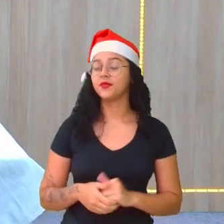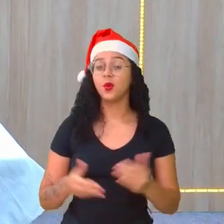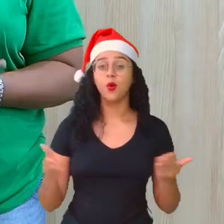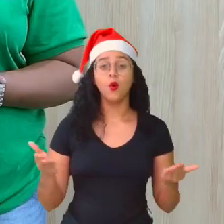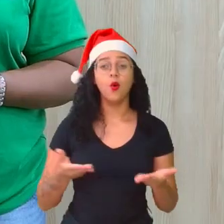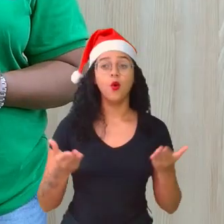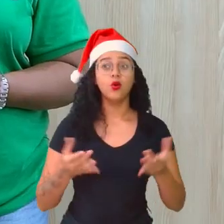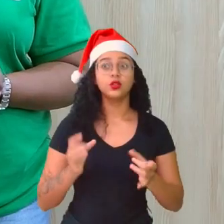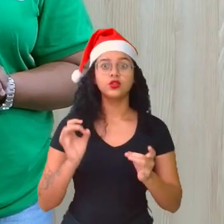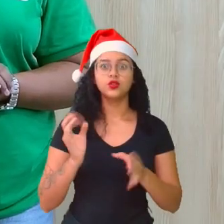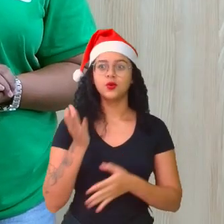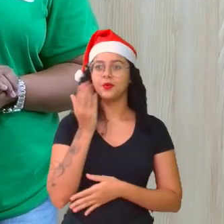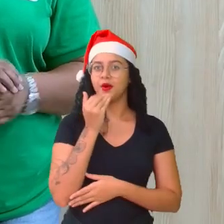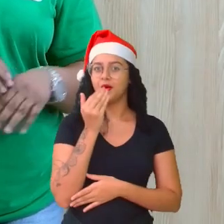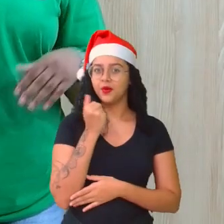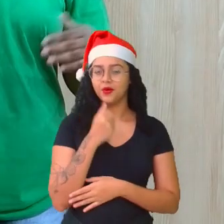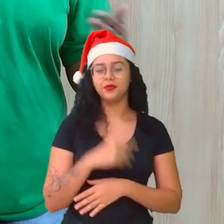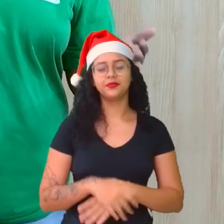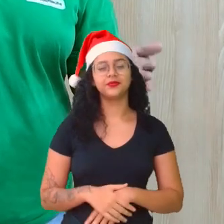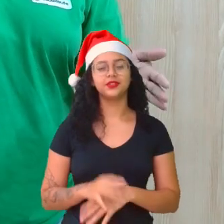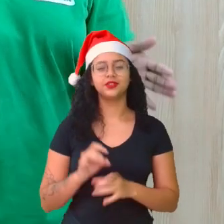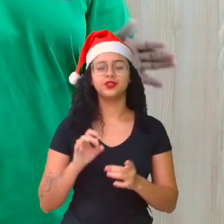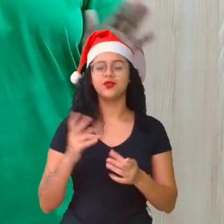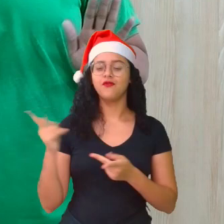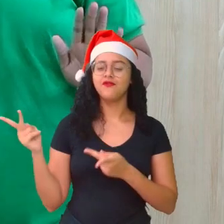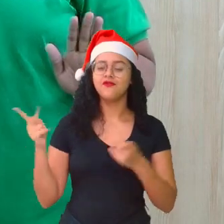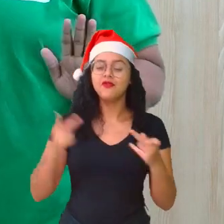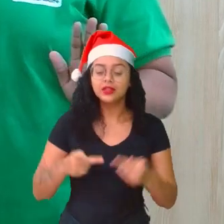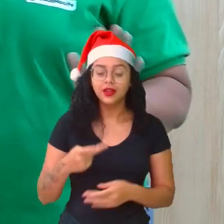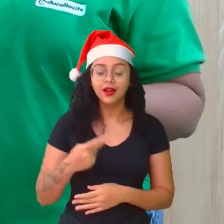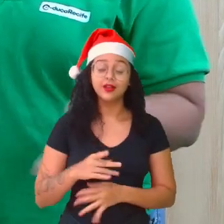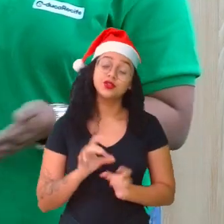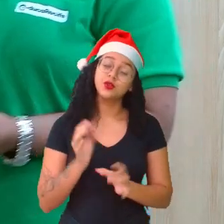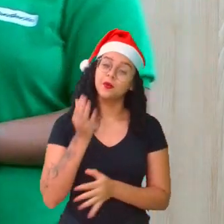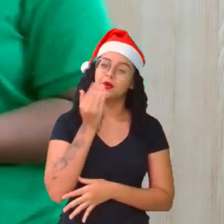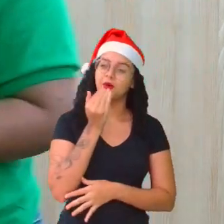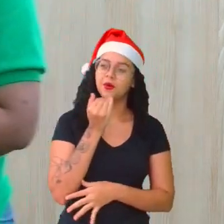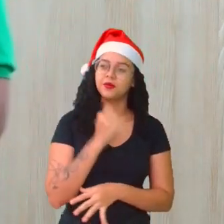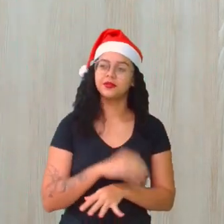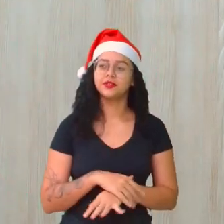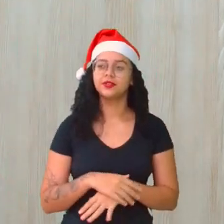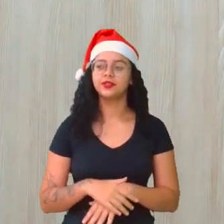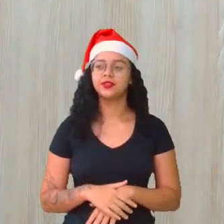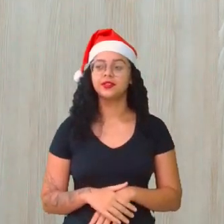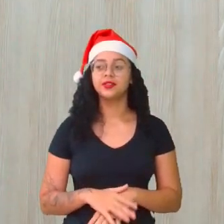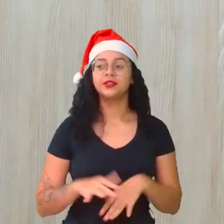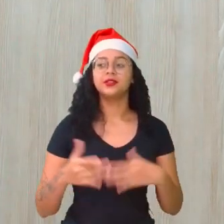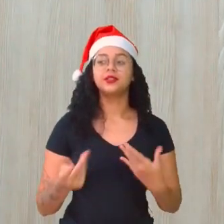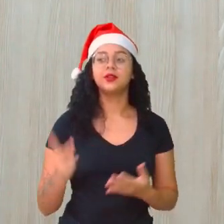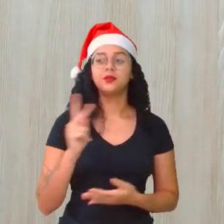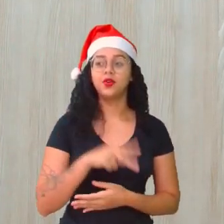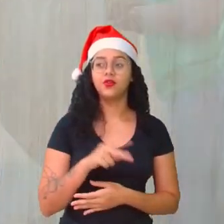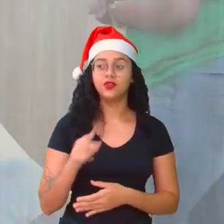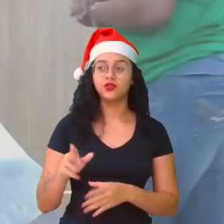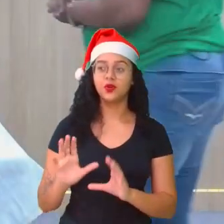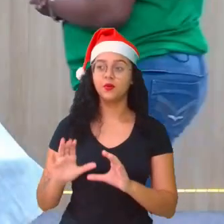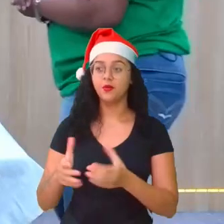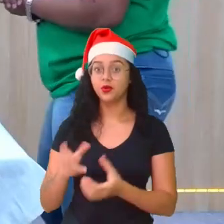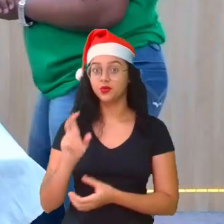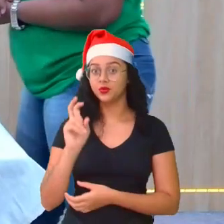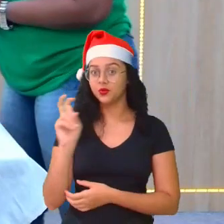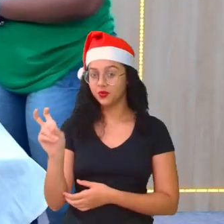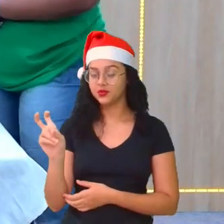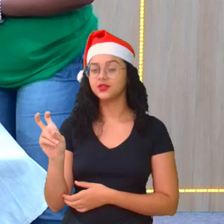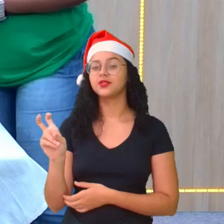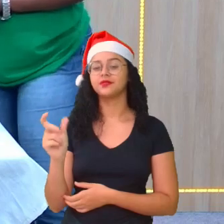só para degustar, viu? Eita, que delícia. Visitante, vim só para degustar. A professora do módulo 4 está aqui no módulo 5